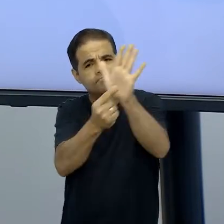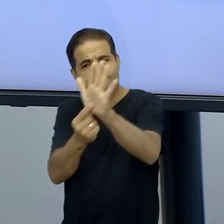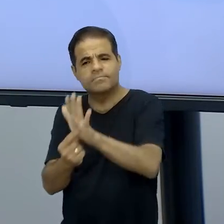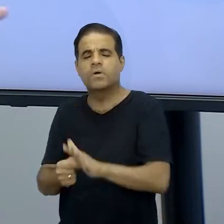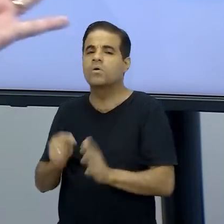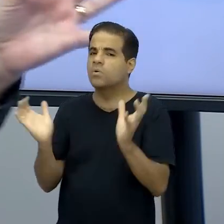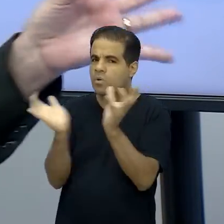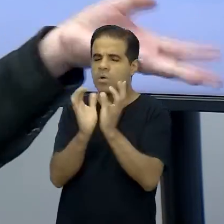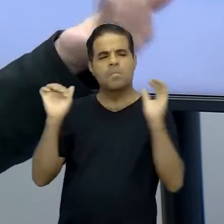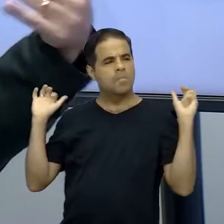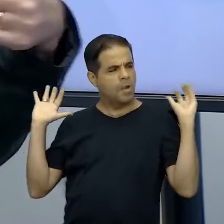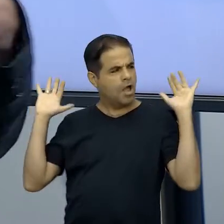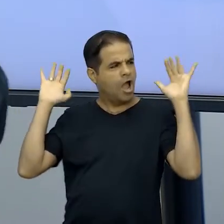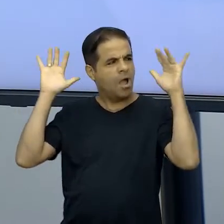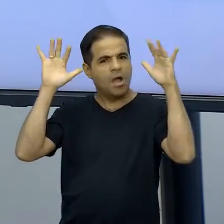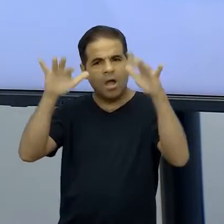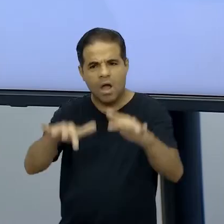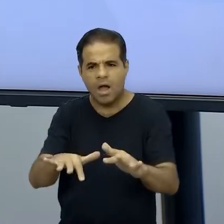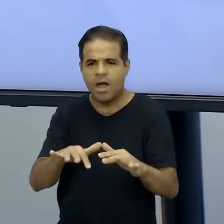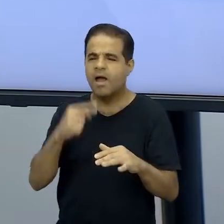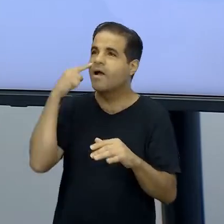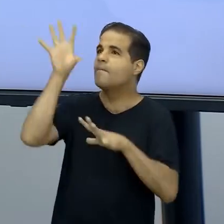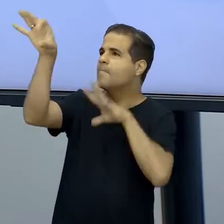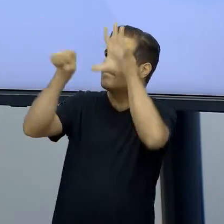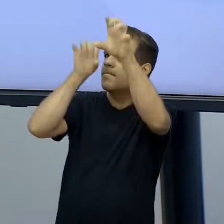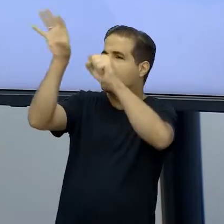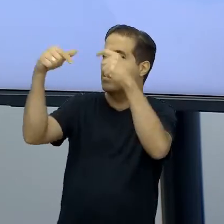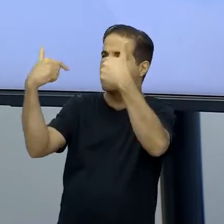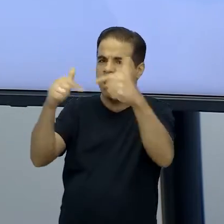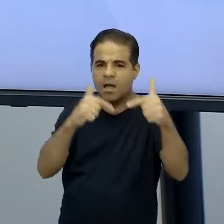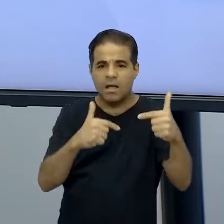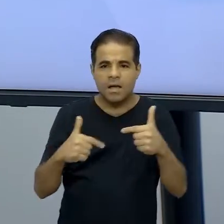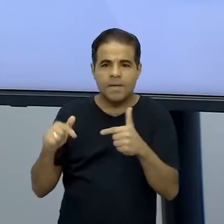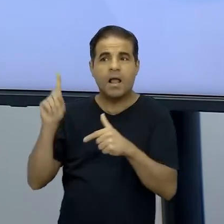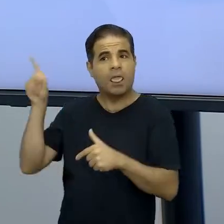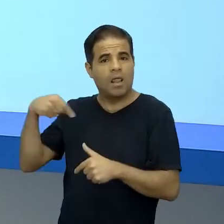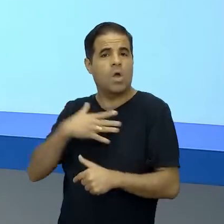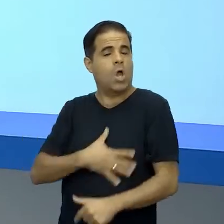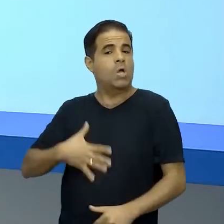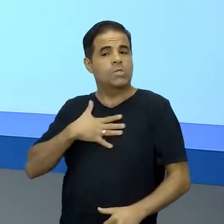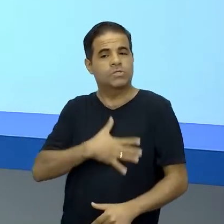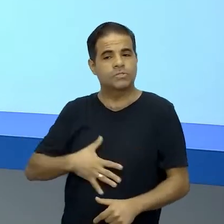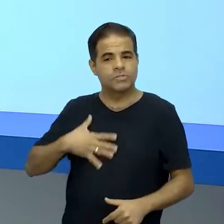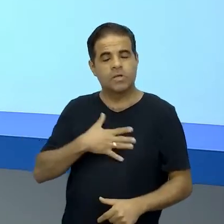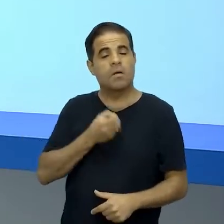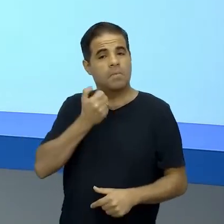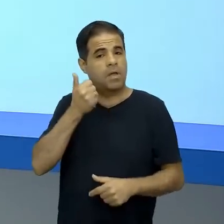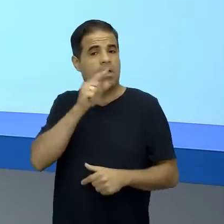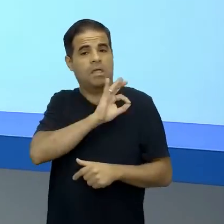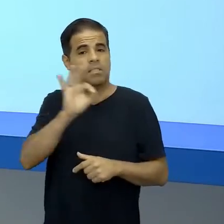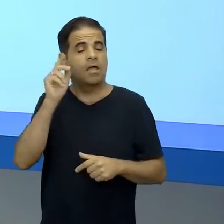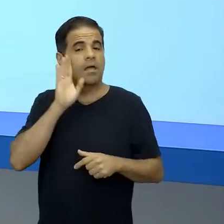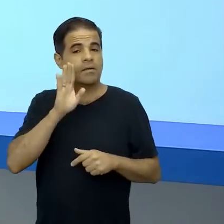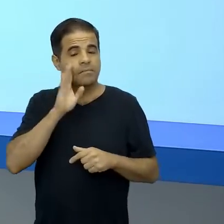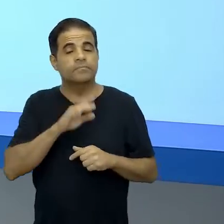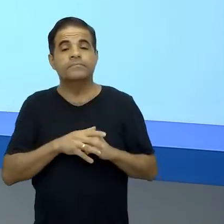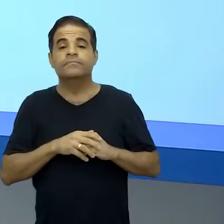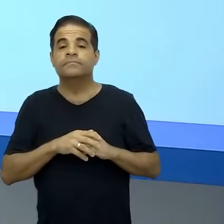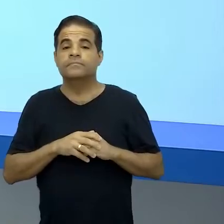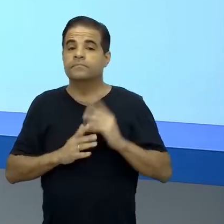o público lá da escola que for passando vai levando o trabalho que ele gostou? Boa ideia. Né? E